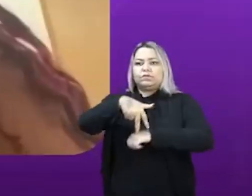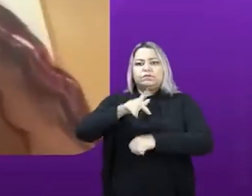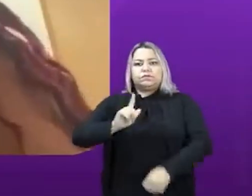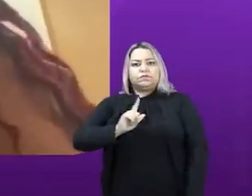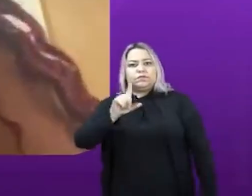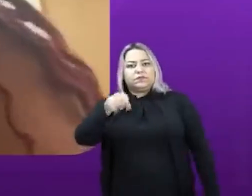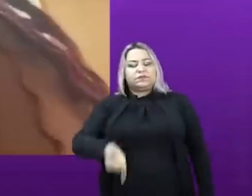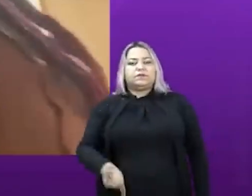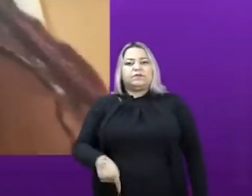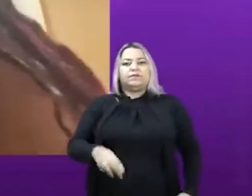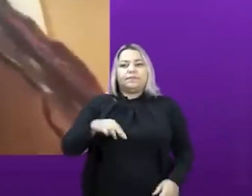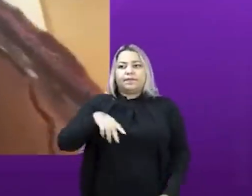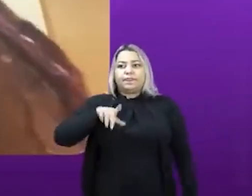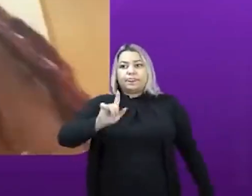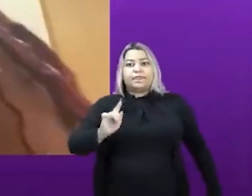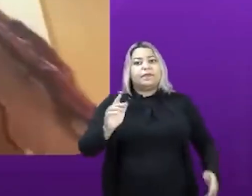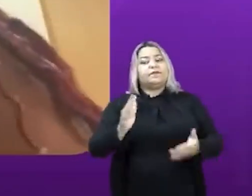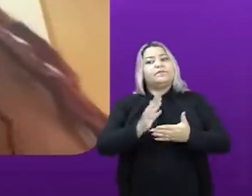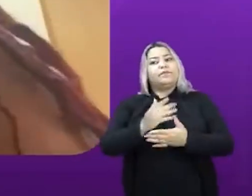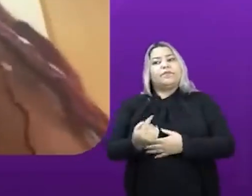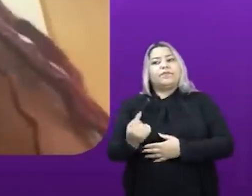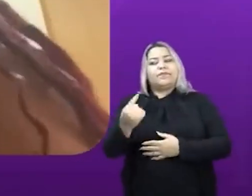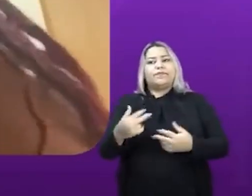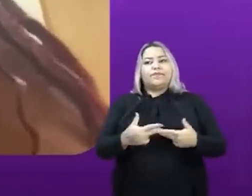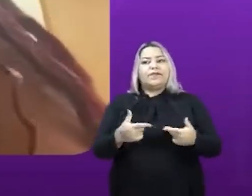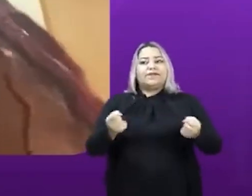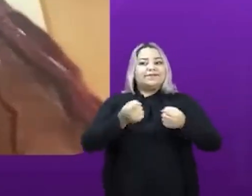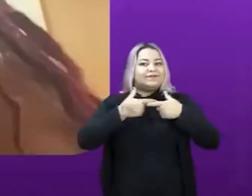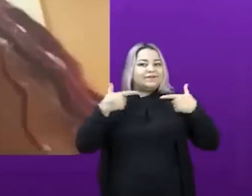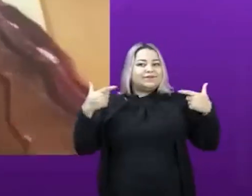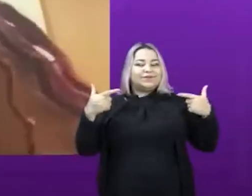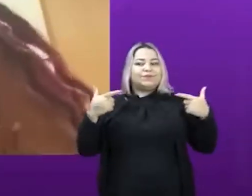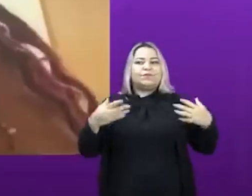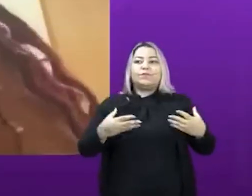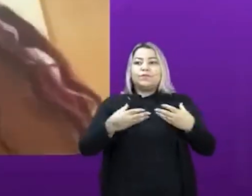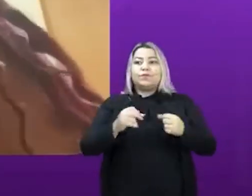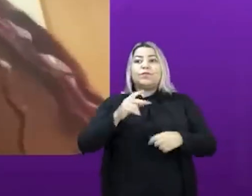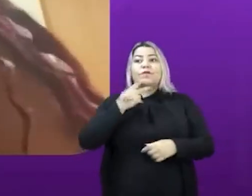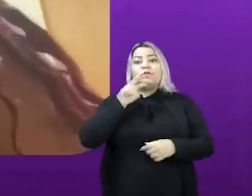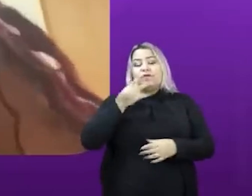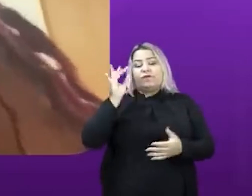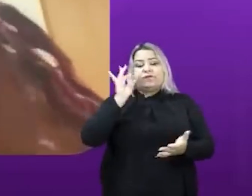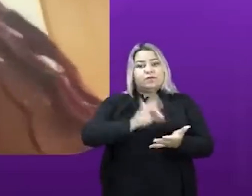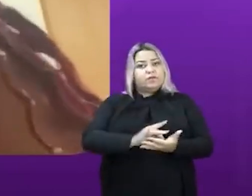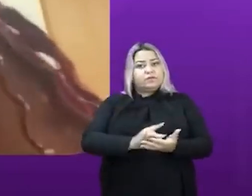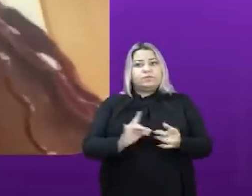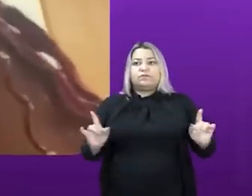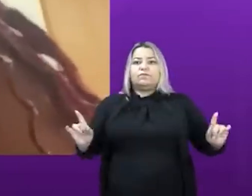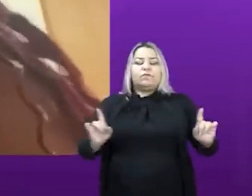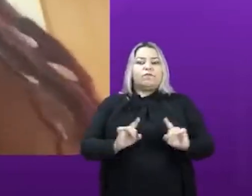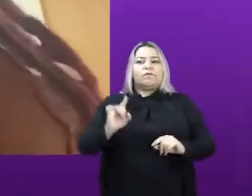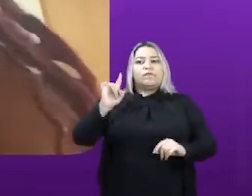a DMG, a única coisa que eu pedia era que elas sorrissem muito, que elas falassem da verdade, que não deixassem